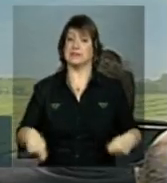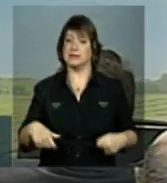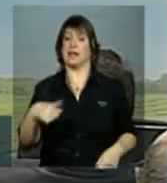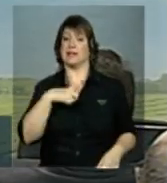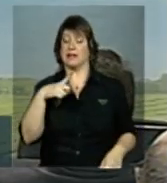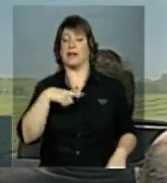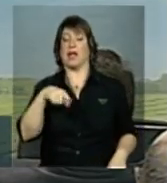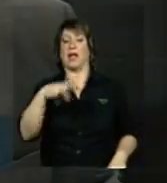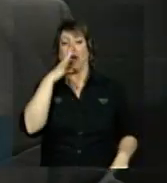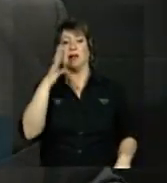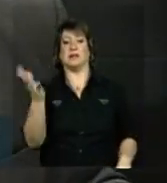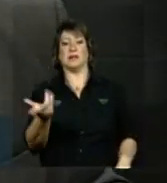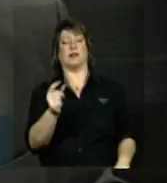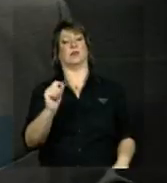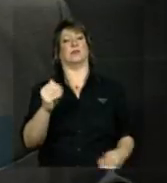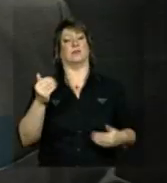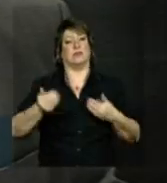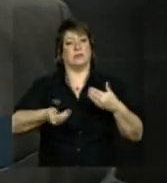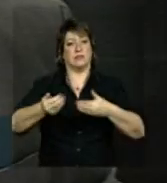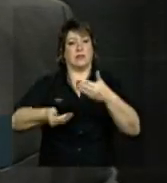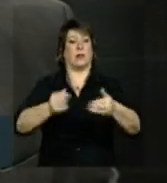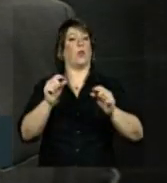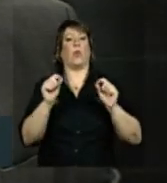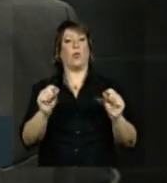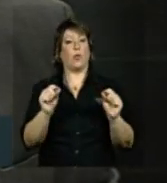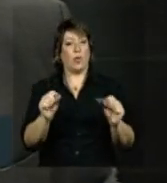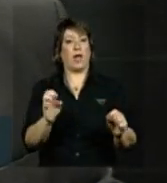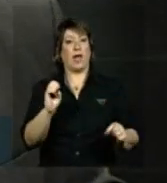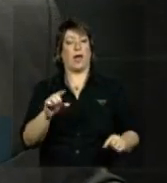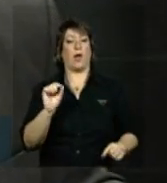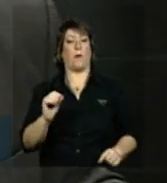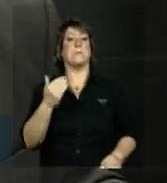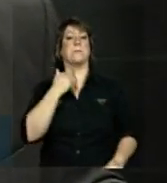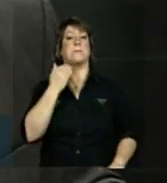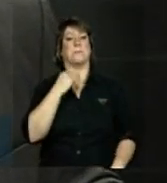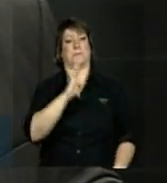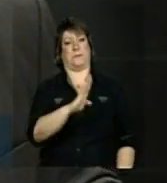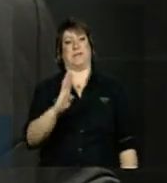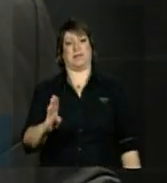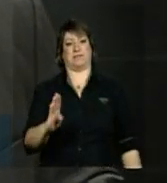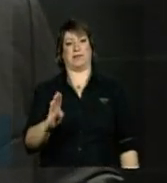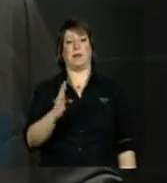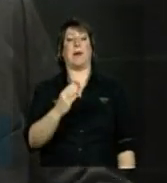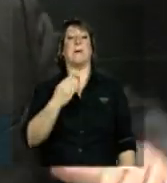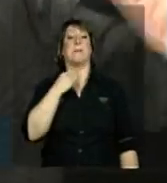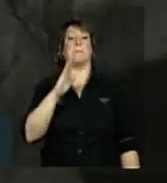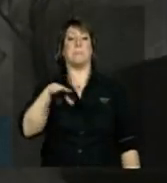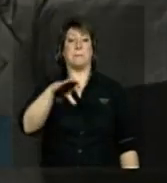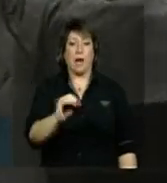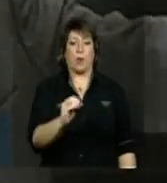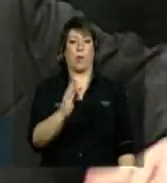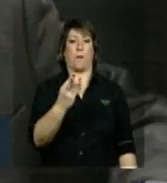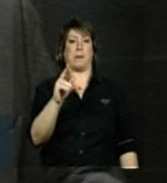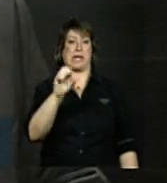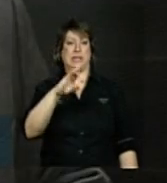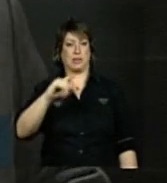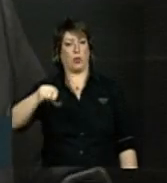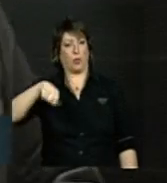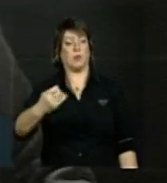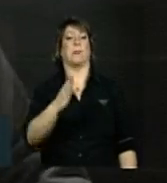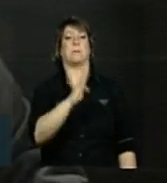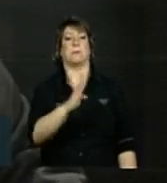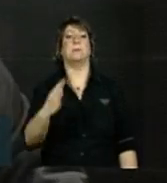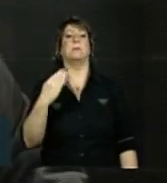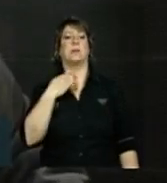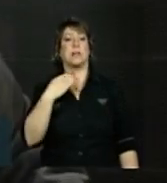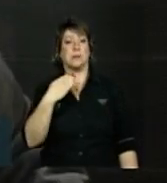esse extraordinário mecanismo que é o Banco do Brasil, que é o braço que opera todas